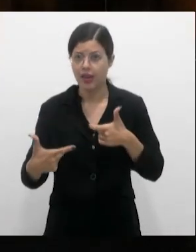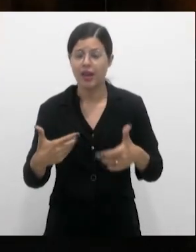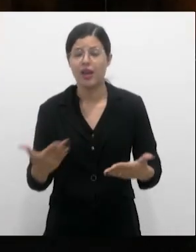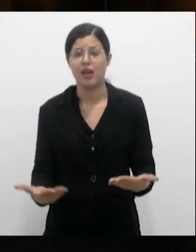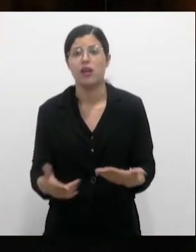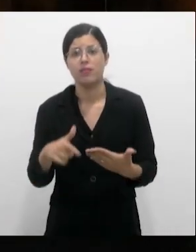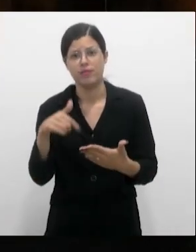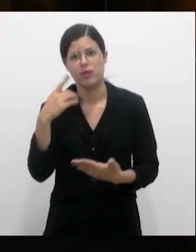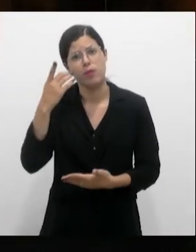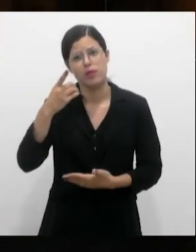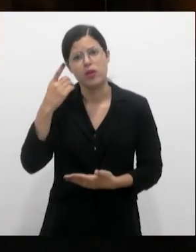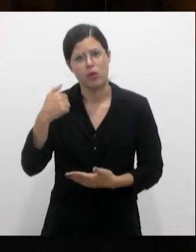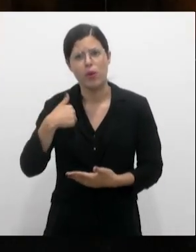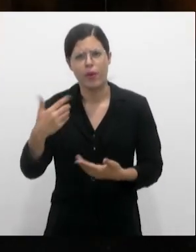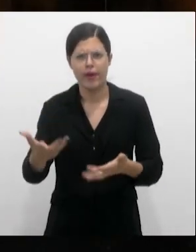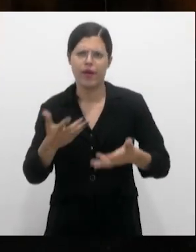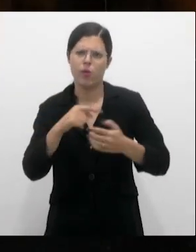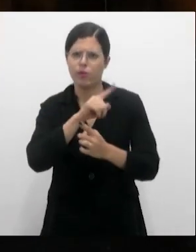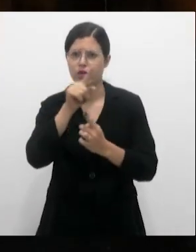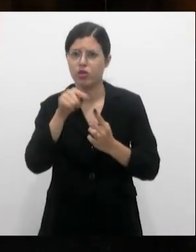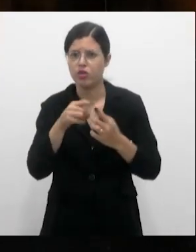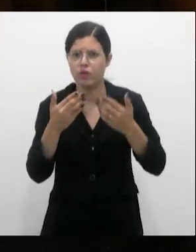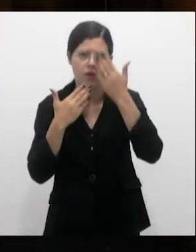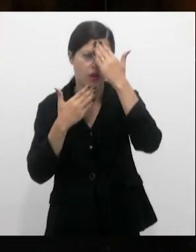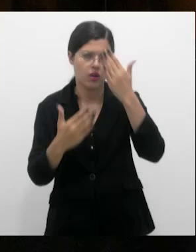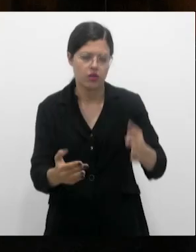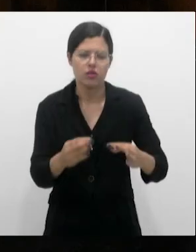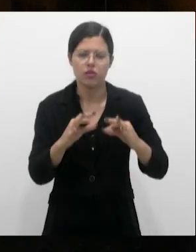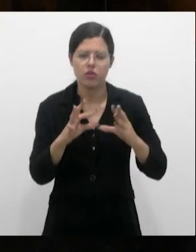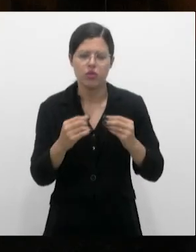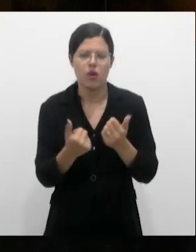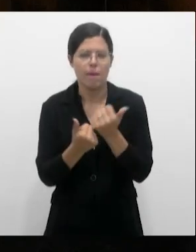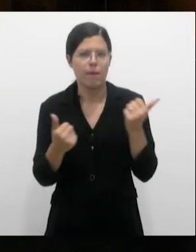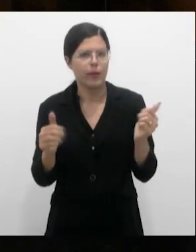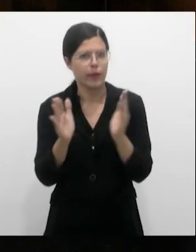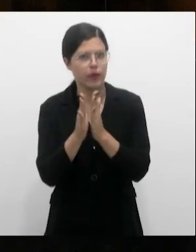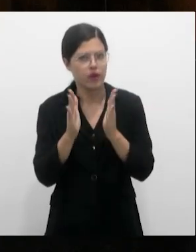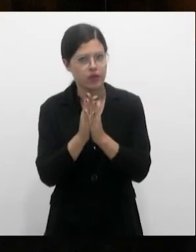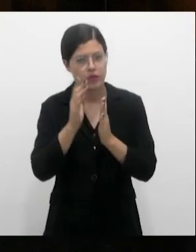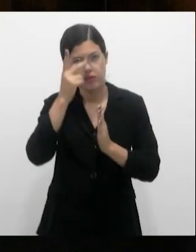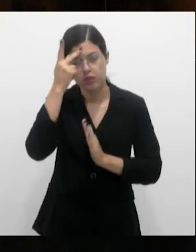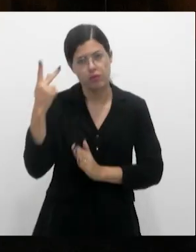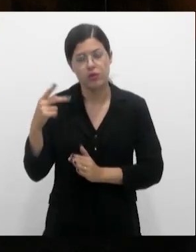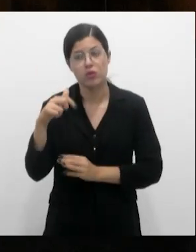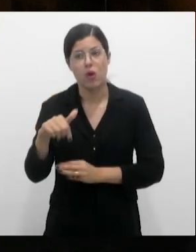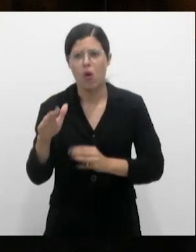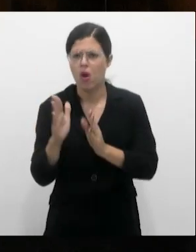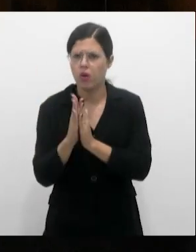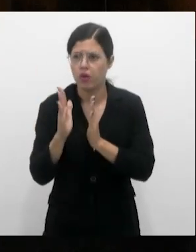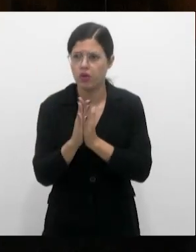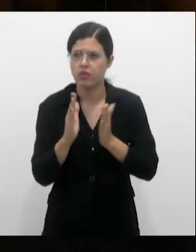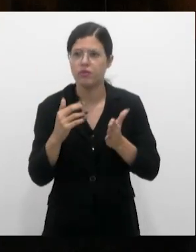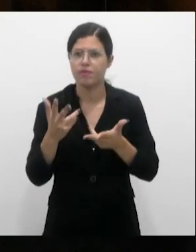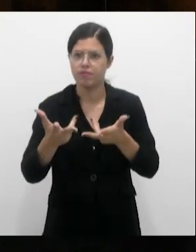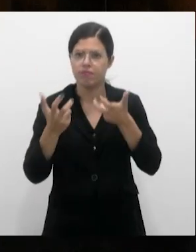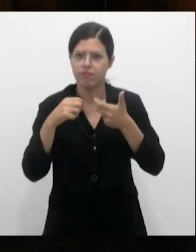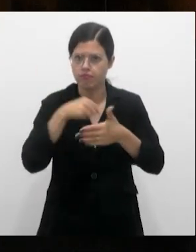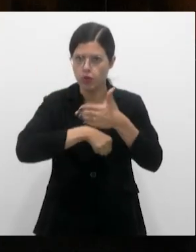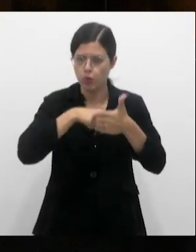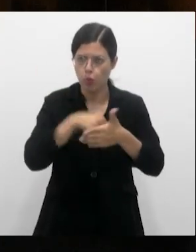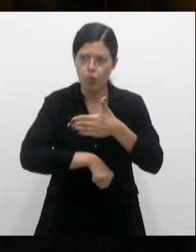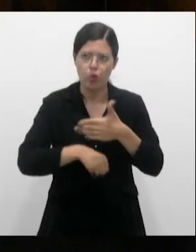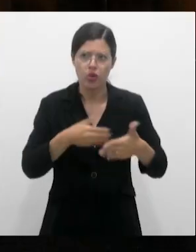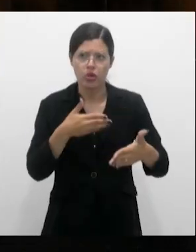aqui busca. Eu agradeço a cada apoio, a cada oração das pessoas que vem orando, vendo a luta que eu estou travando,